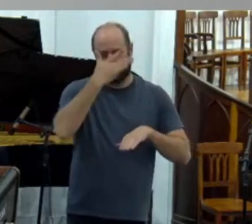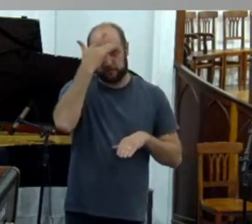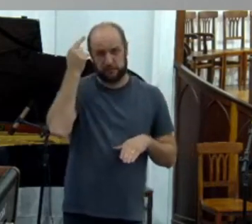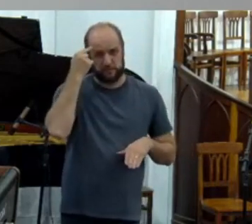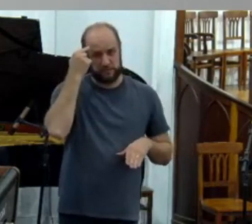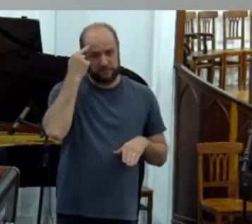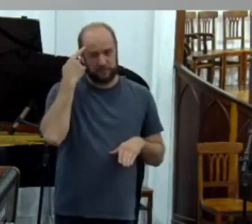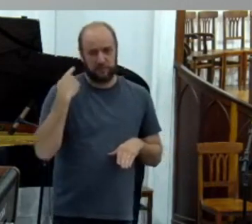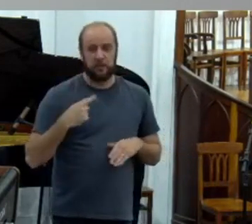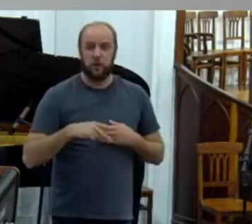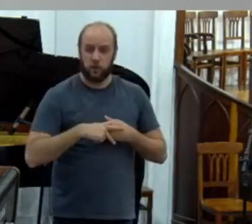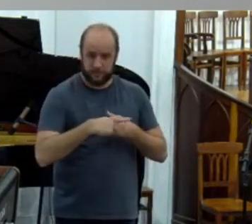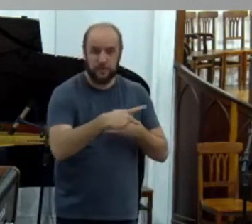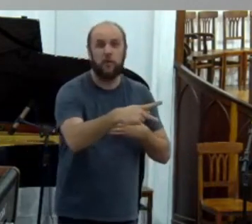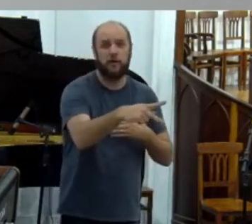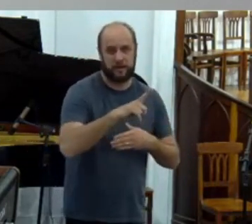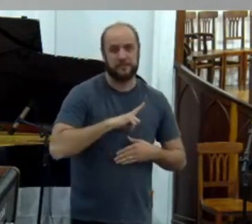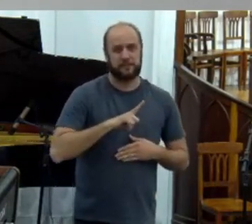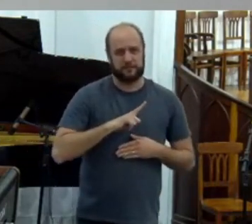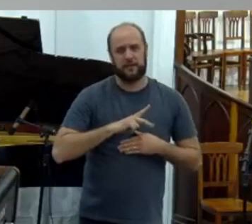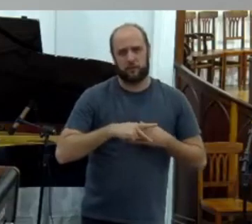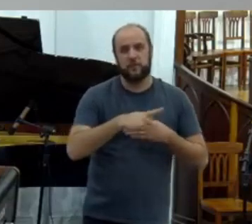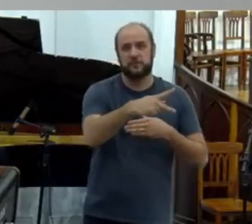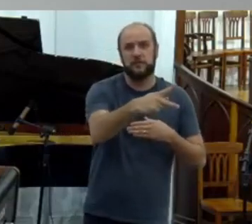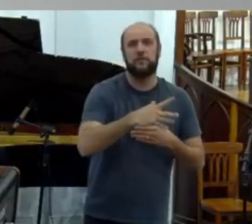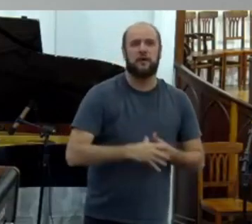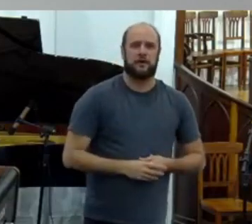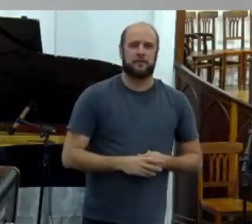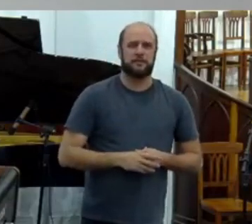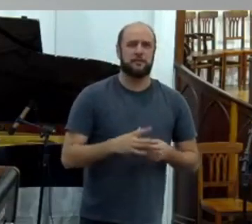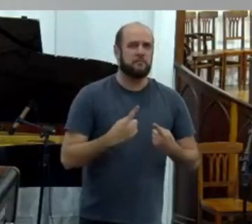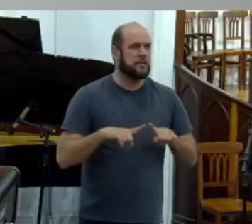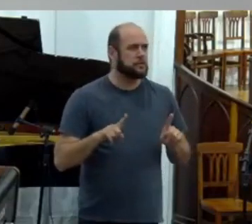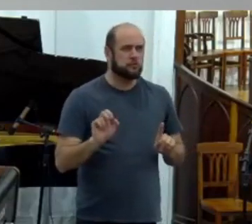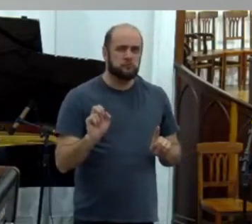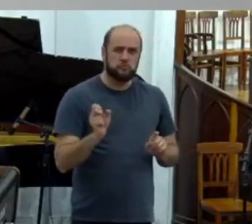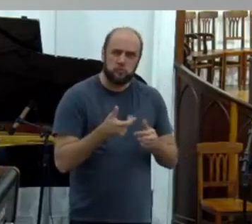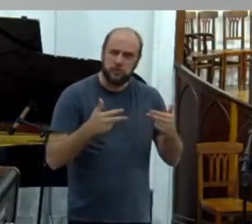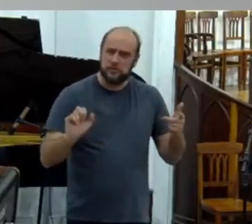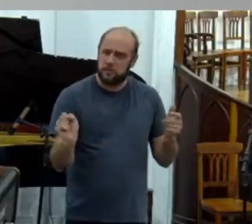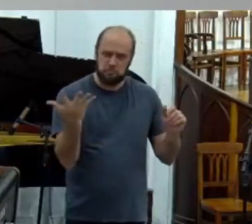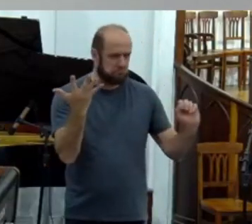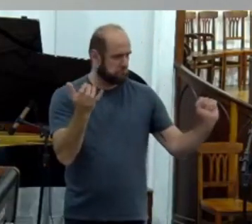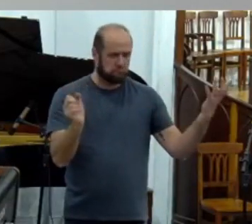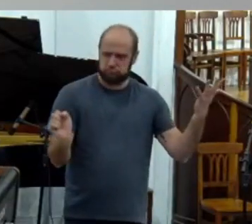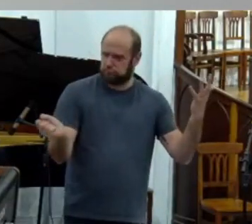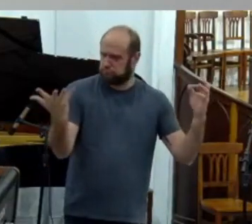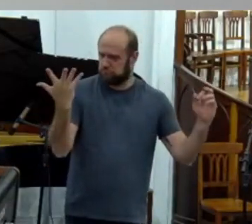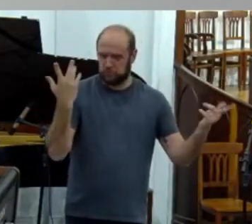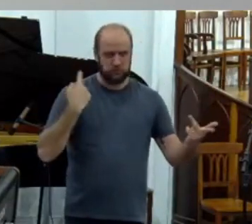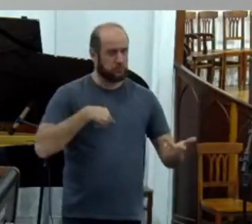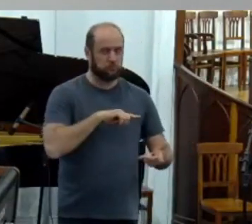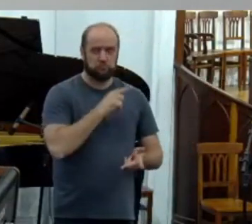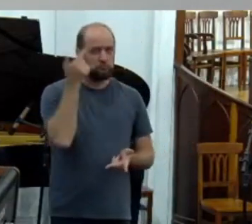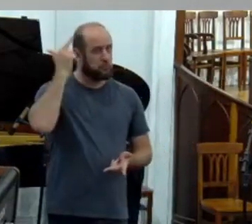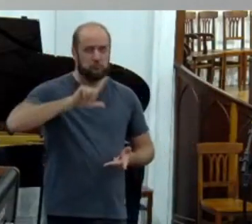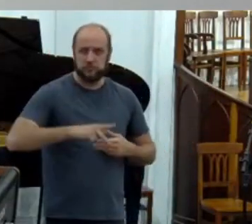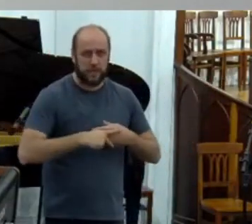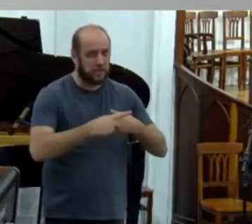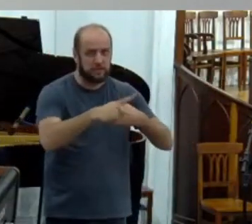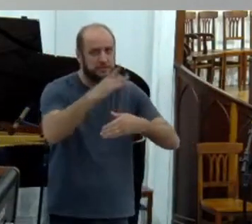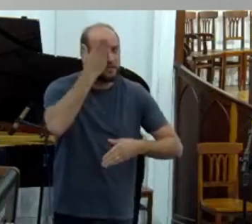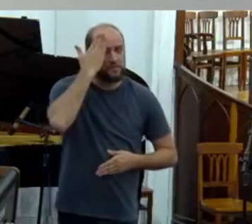alguma coisa, mas existem tantas circunstâncias que estão ao nosso redor que fogem ao nosso controle de um ato, para que a gente diga, esse ato vai